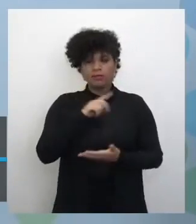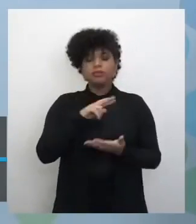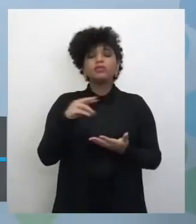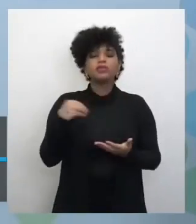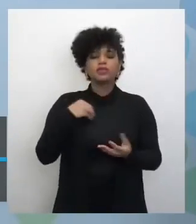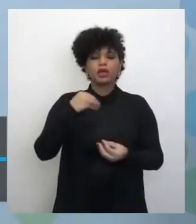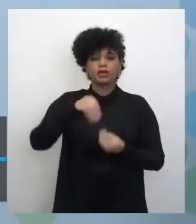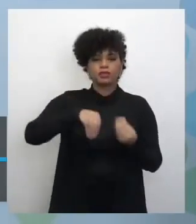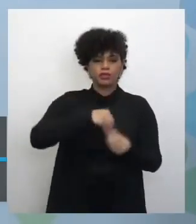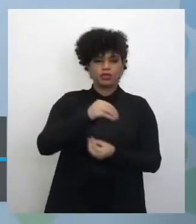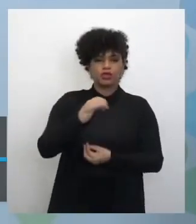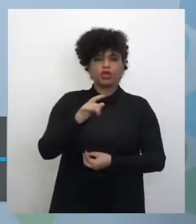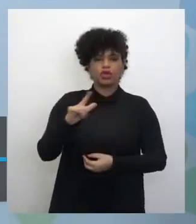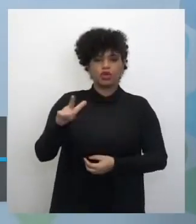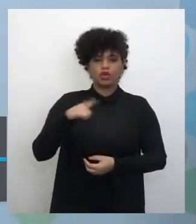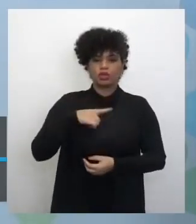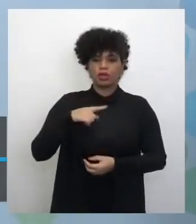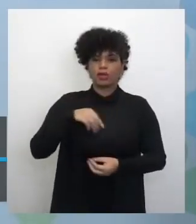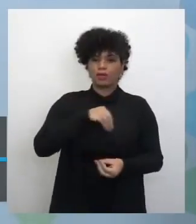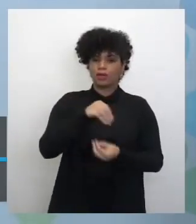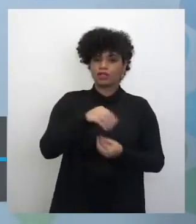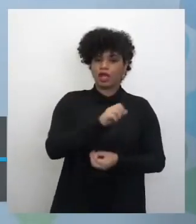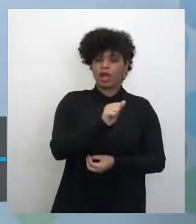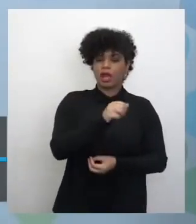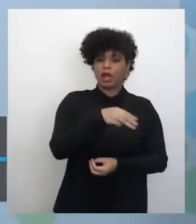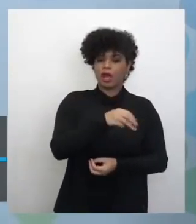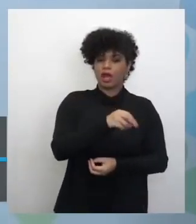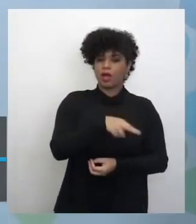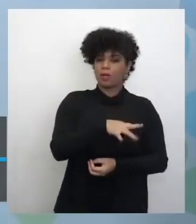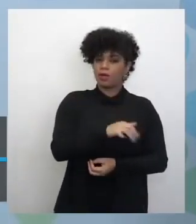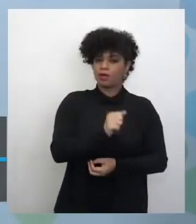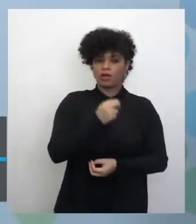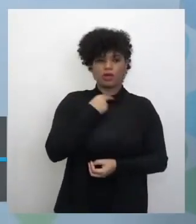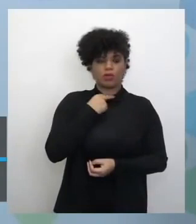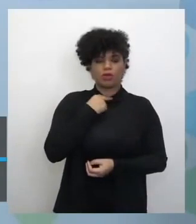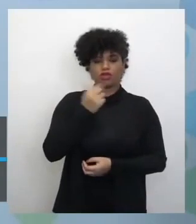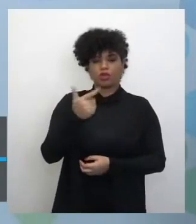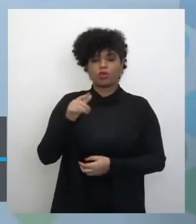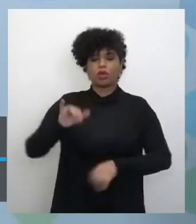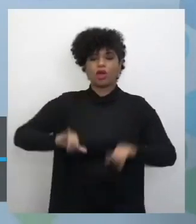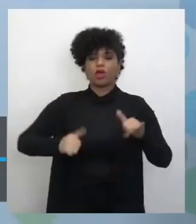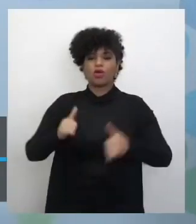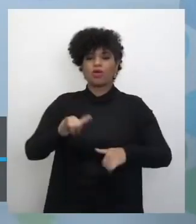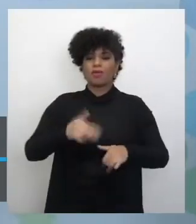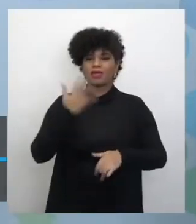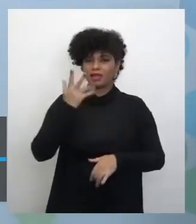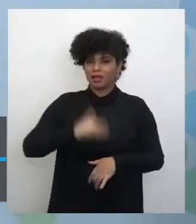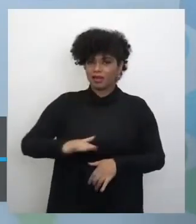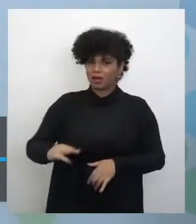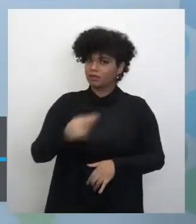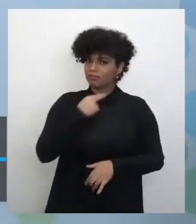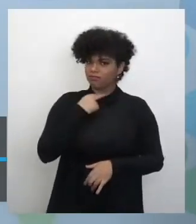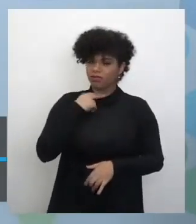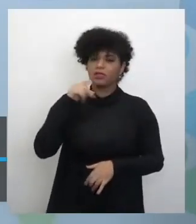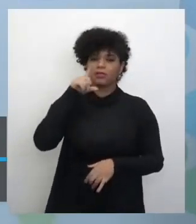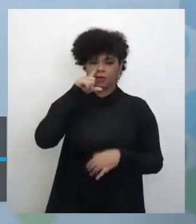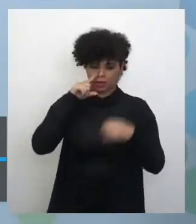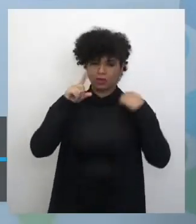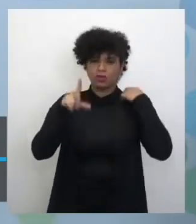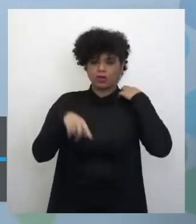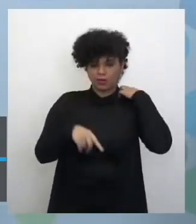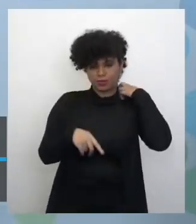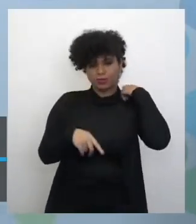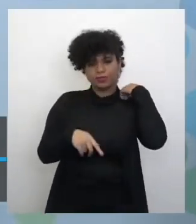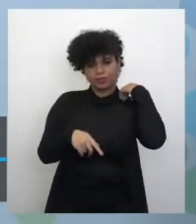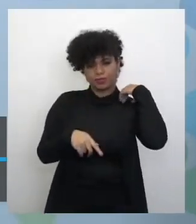hipoclorito de sódio, nunca misturar com amoníaco. Pro Maurício, deixar produtos químicos ao alcance da criança, falando de riscos, né?